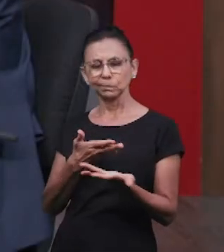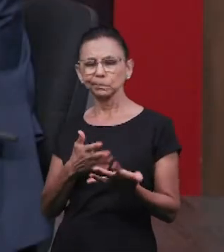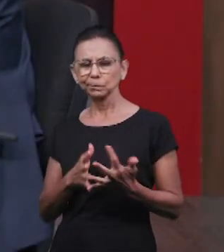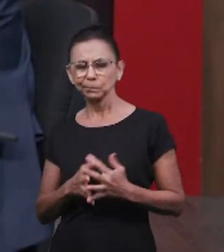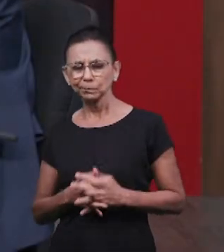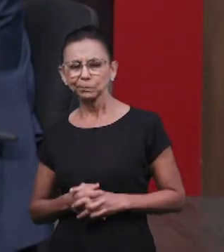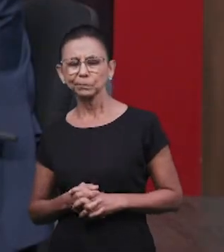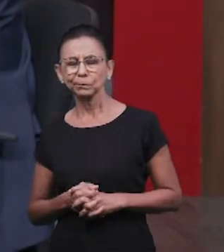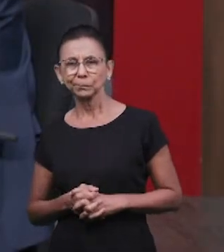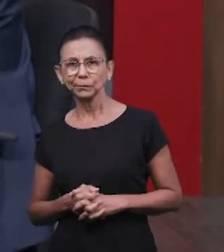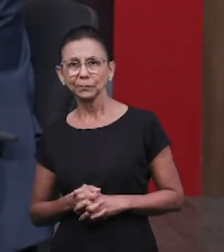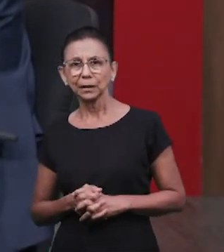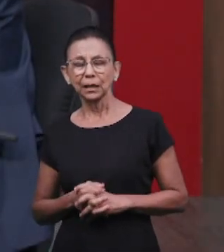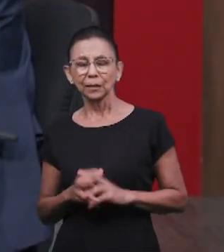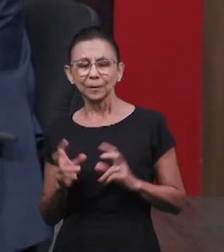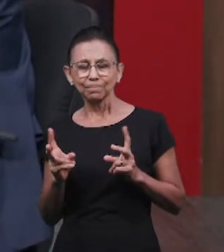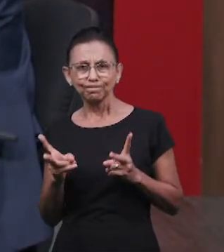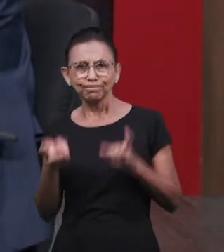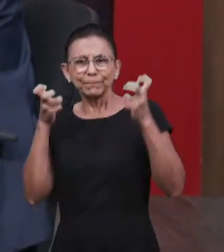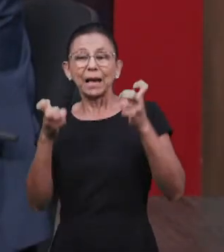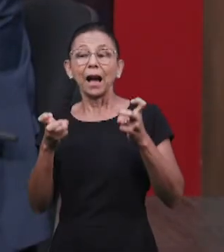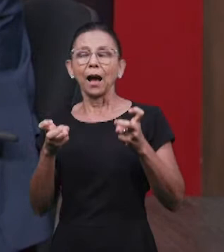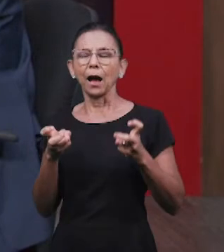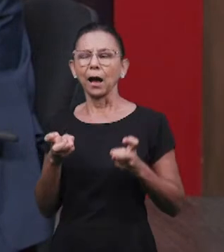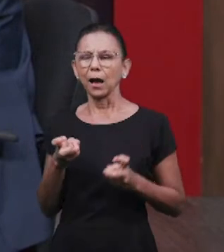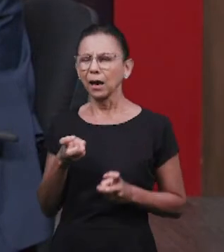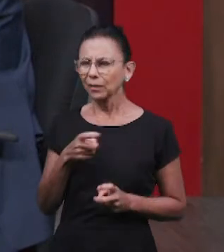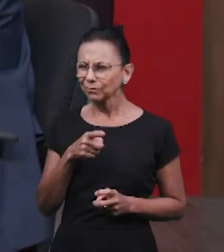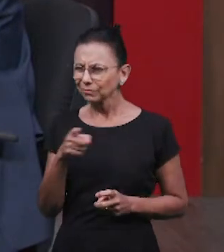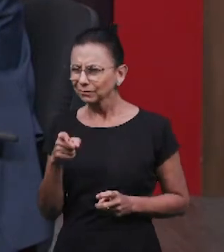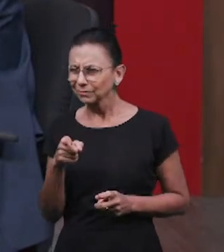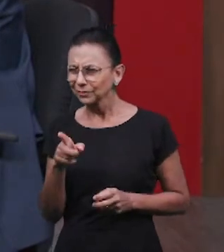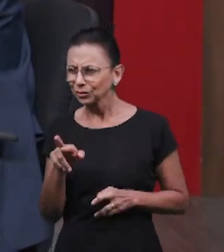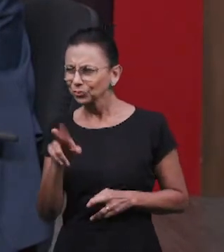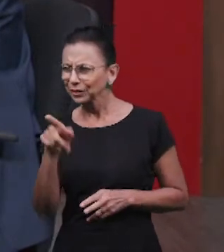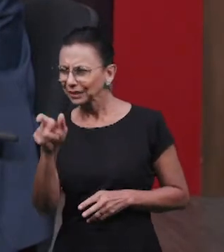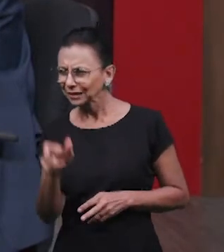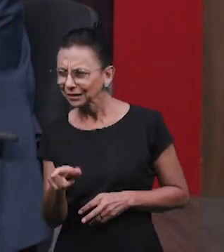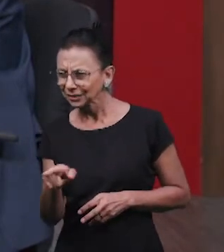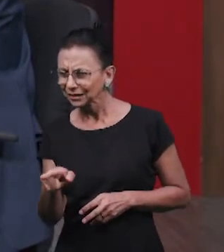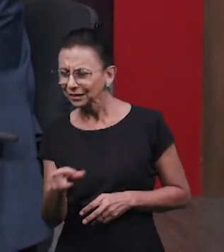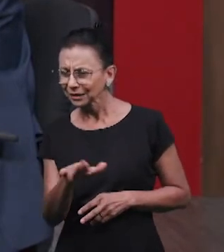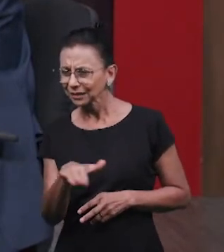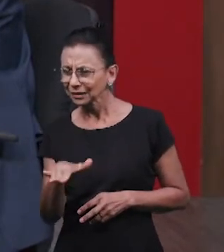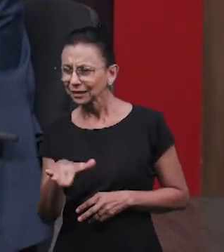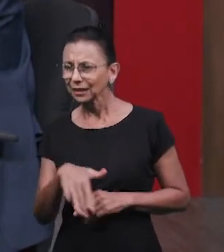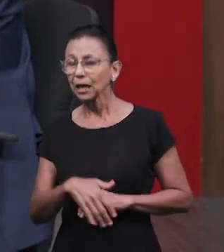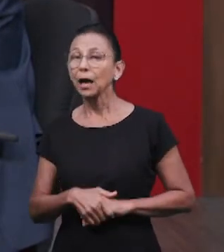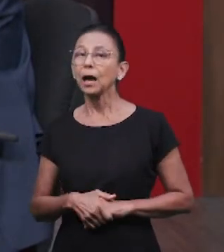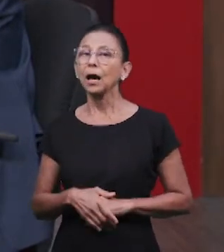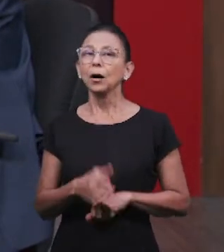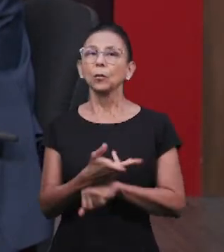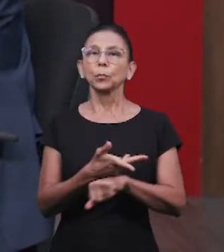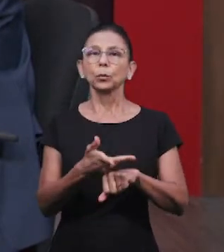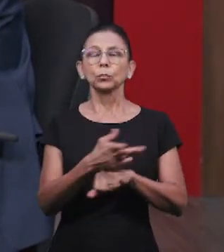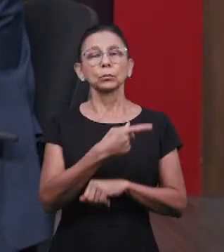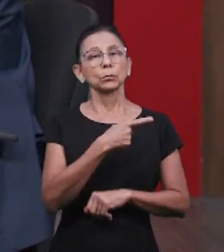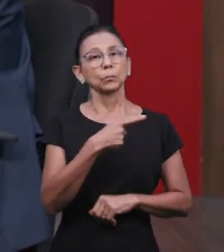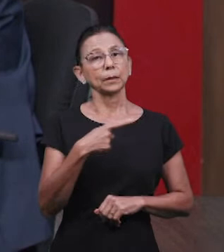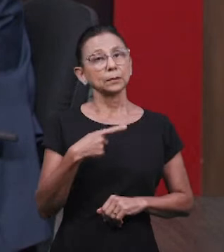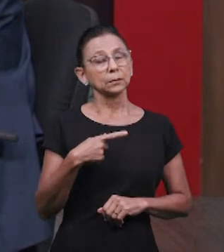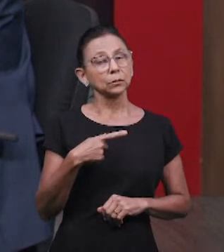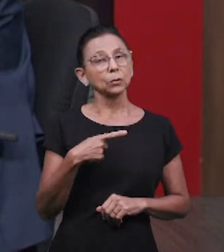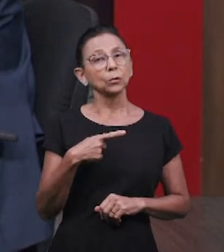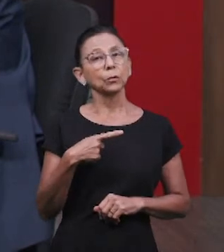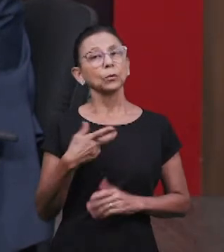socializando, e a partir do momento que elas sentir que algo, né, está diferente, chegar ao ministério, chegar